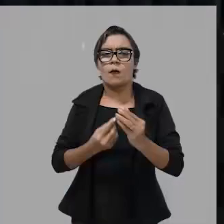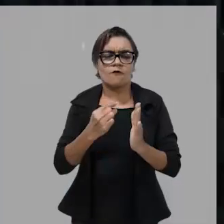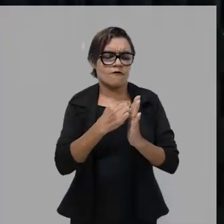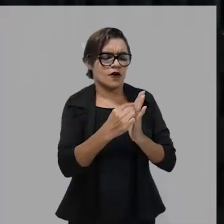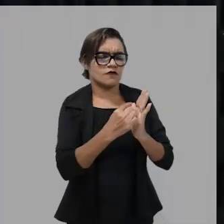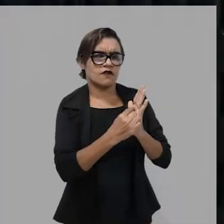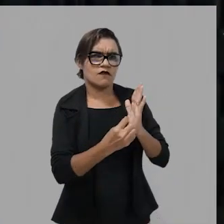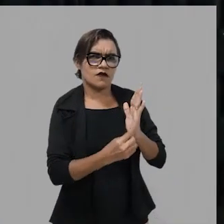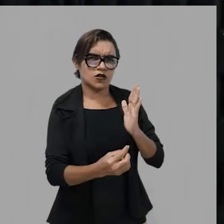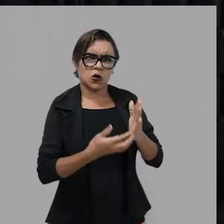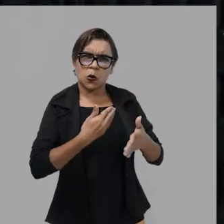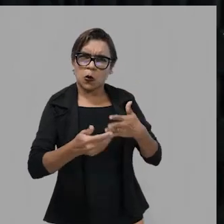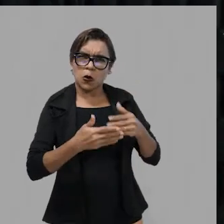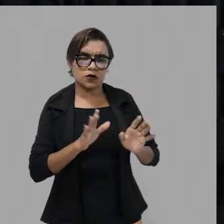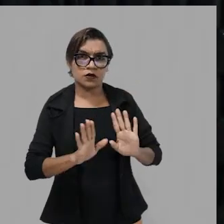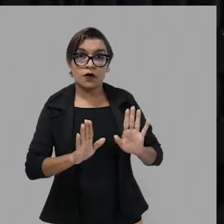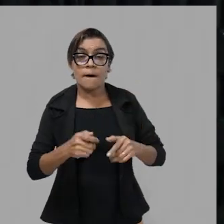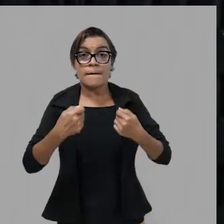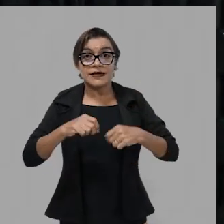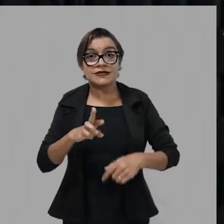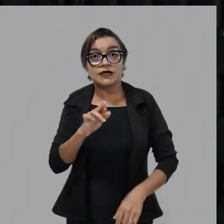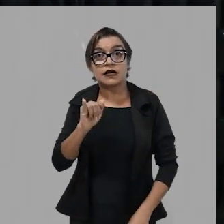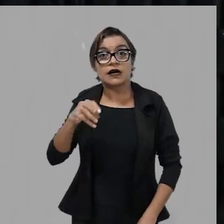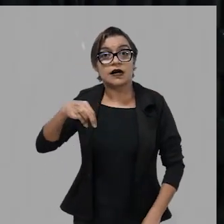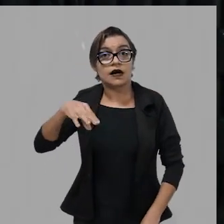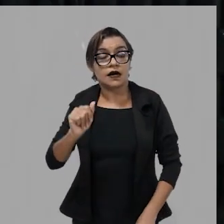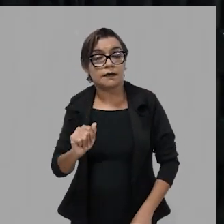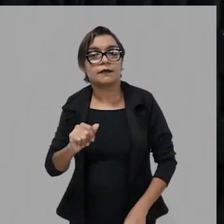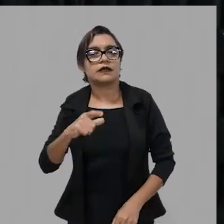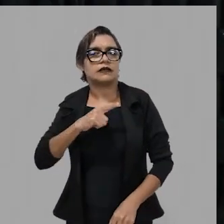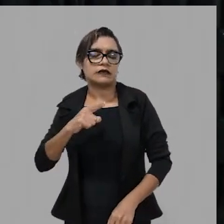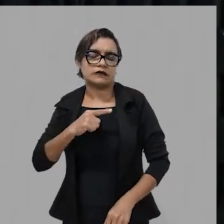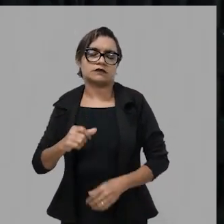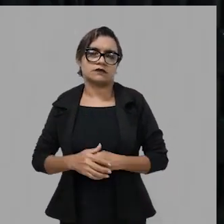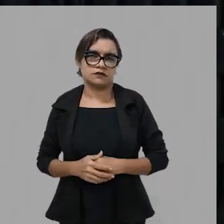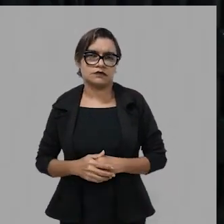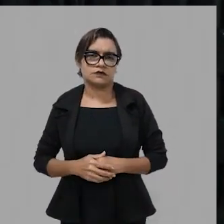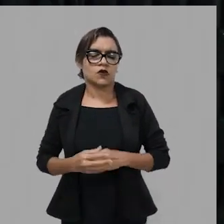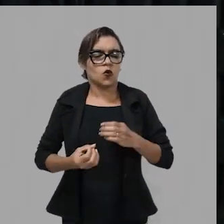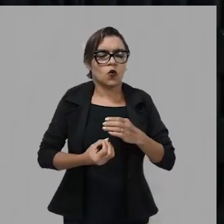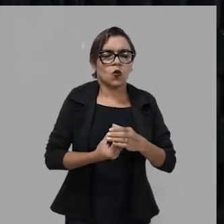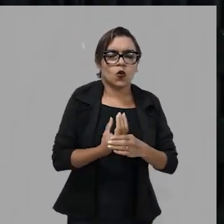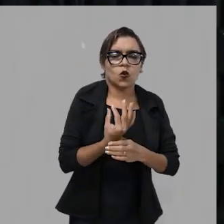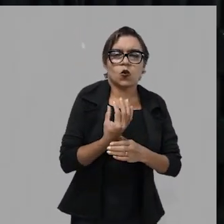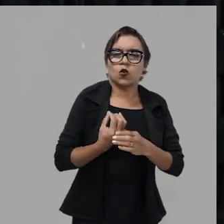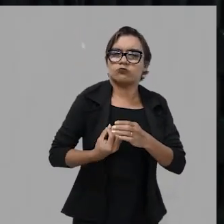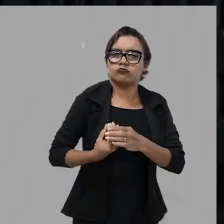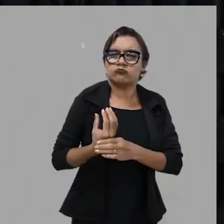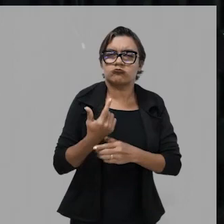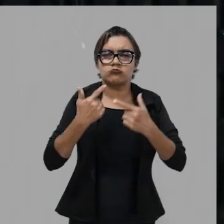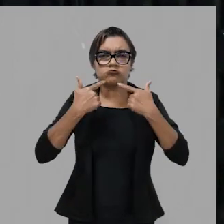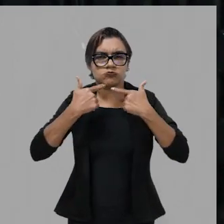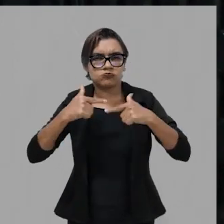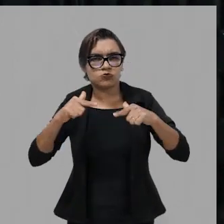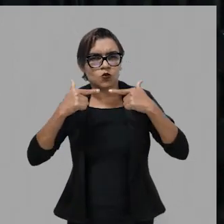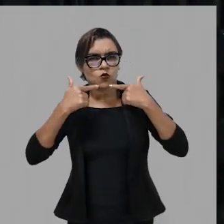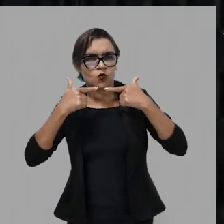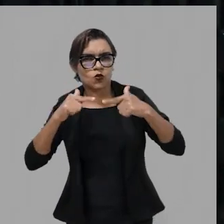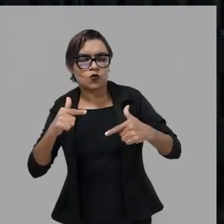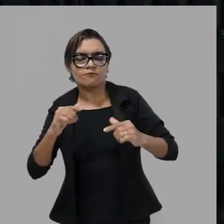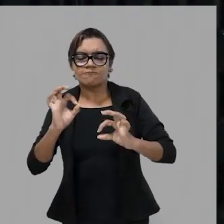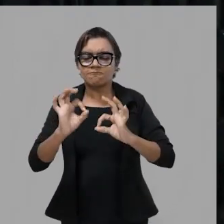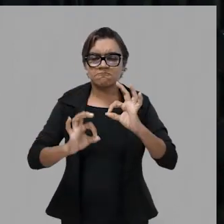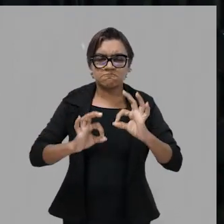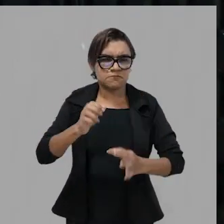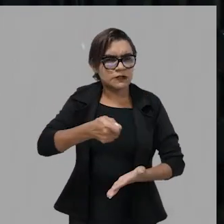jeito. Tinha que ter as rimas alternadas, e aí eles iam construindo toda essa linguagem com todo um